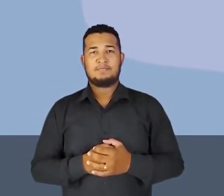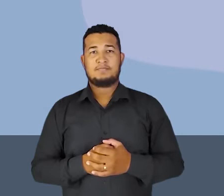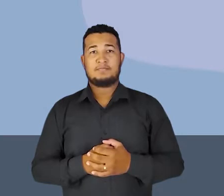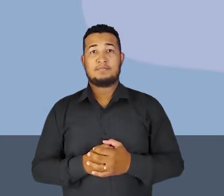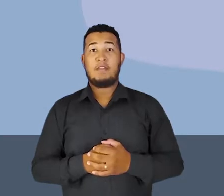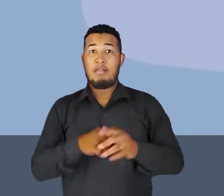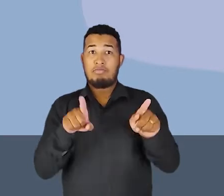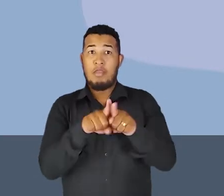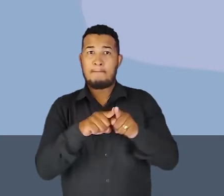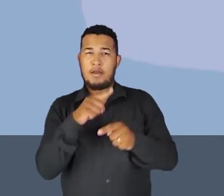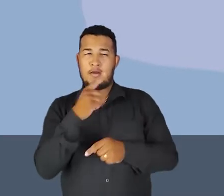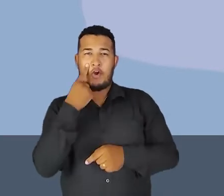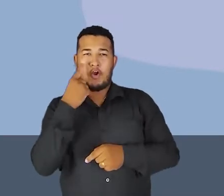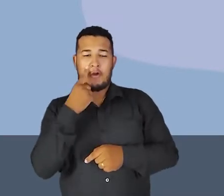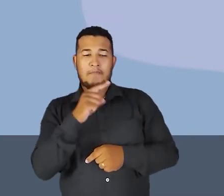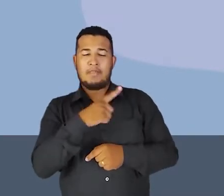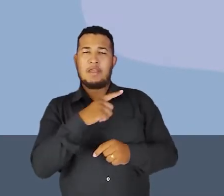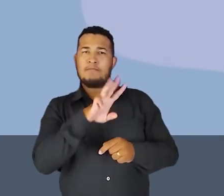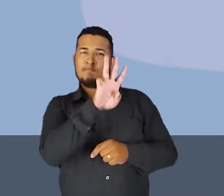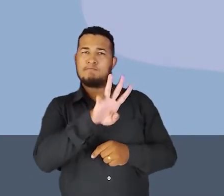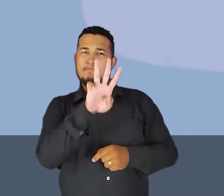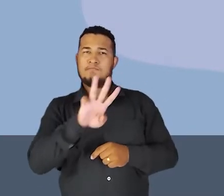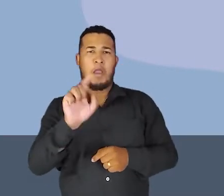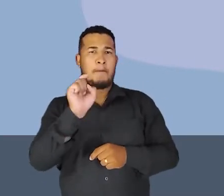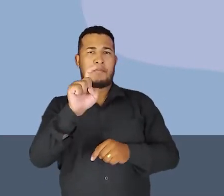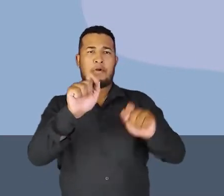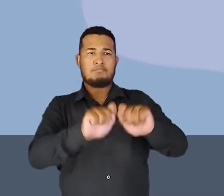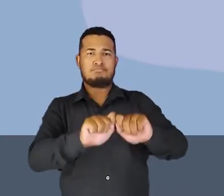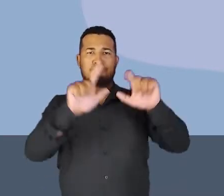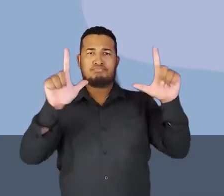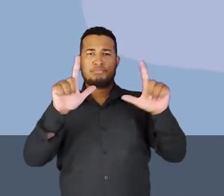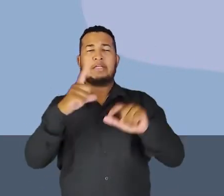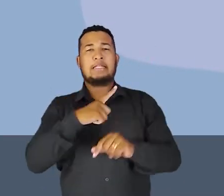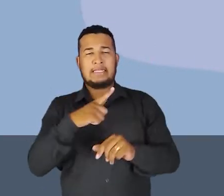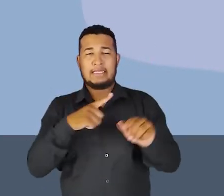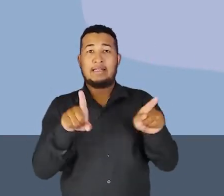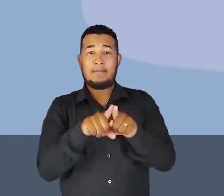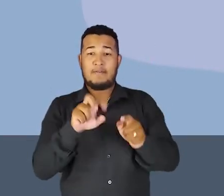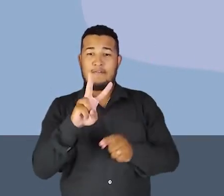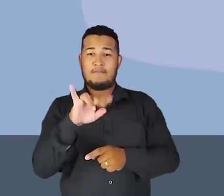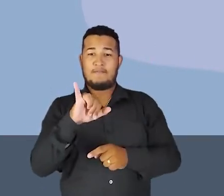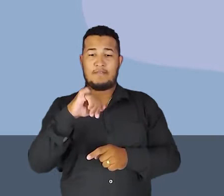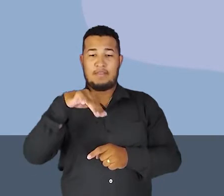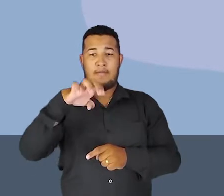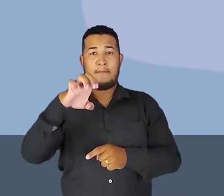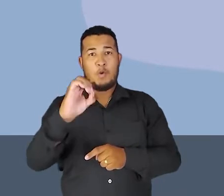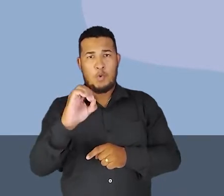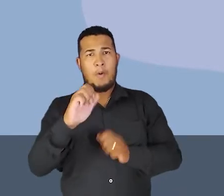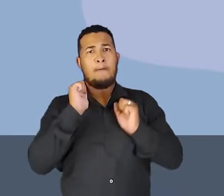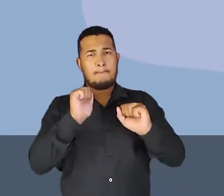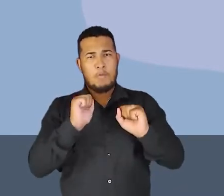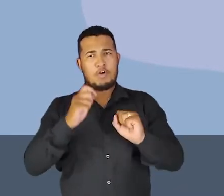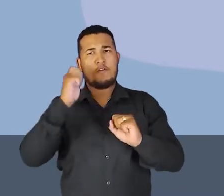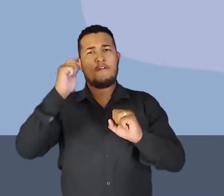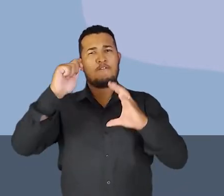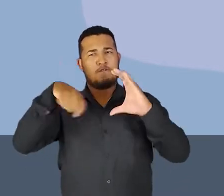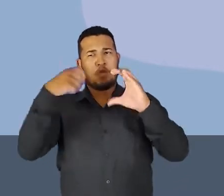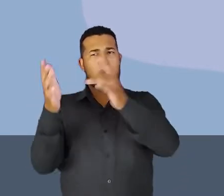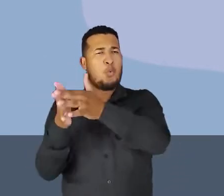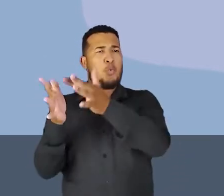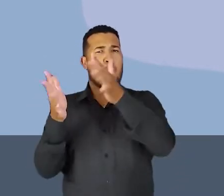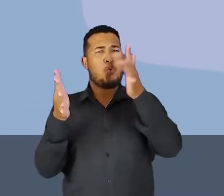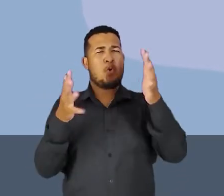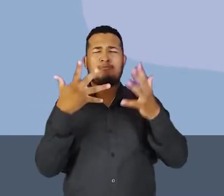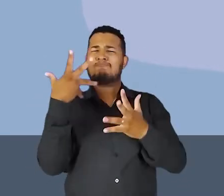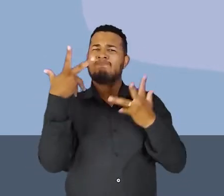Aqui também no slide vocês têm o endereço na plataforma Vimeo, onde vocês podem assistir o filme inteiro. É um filme belíssimo, vale